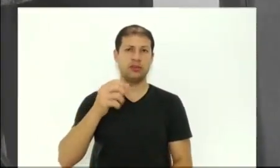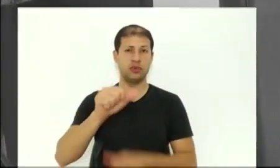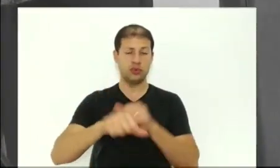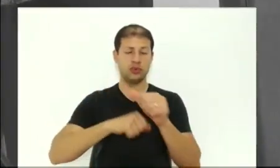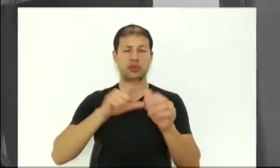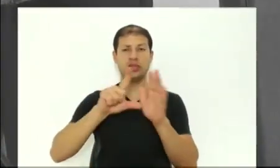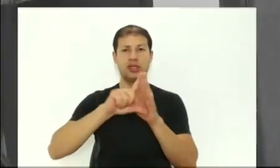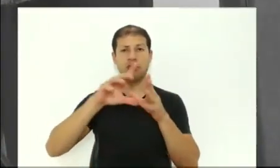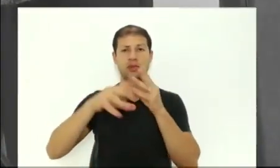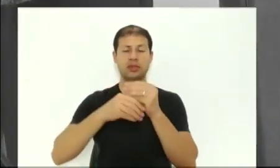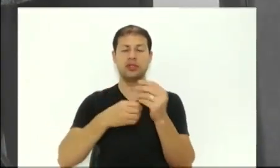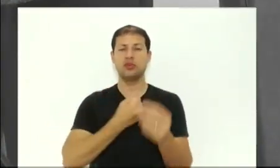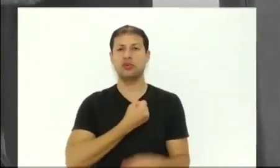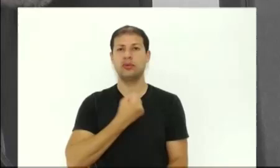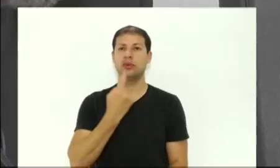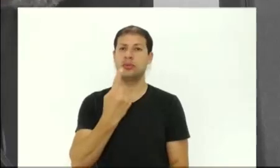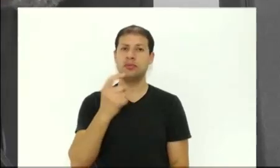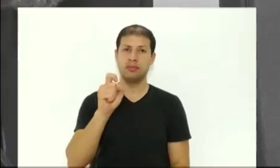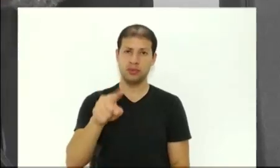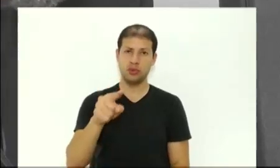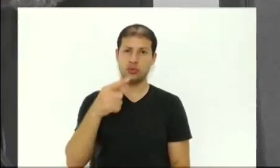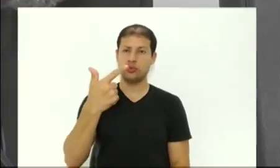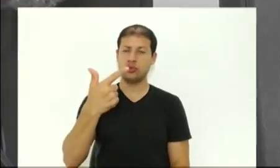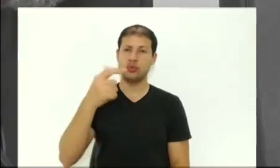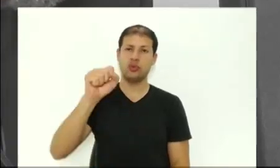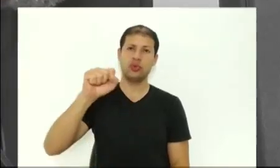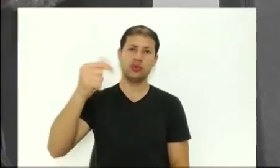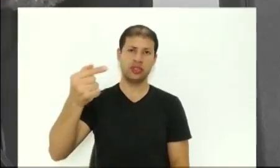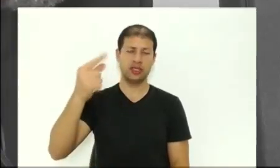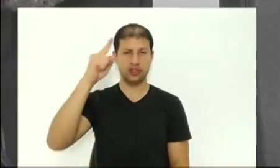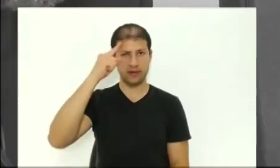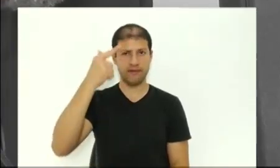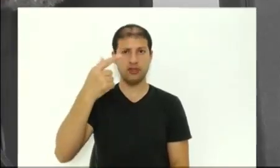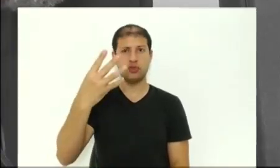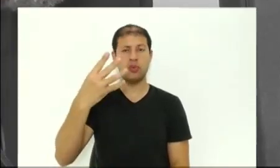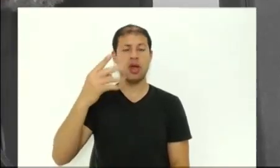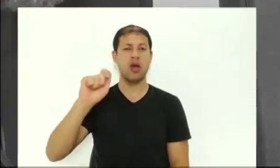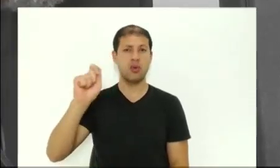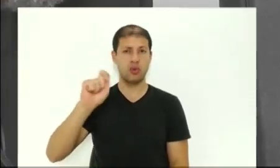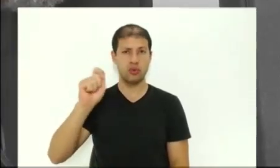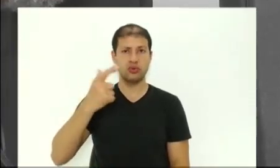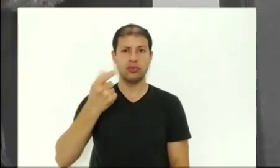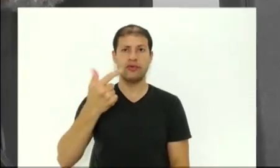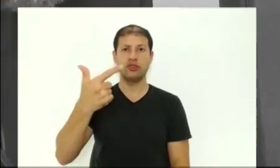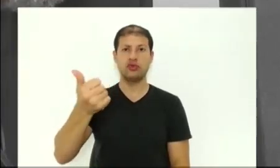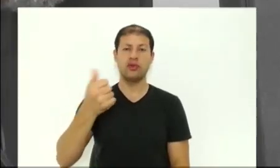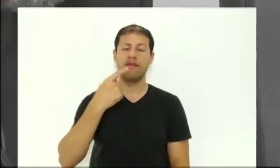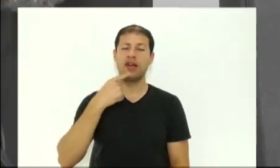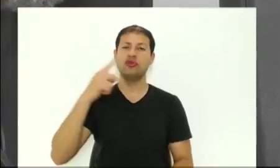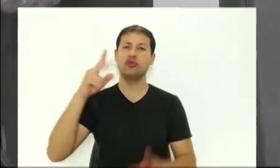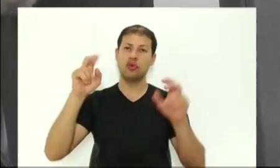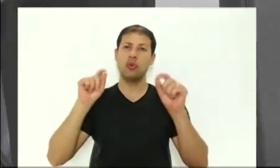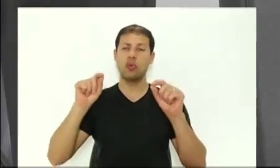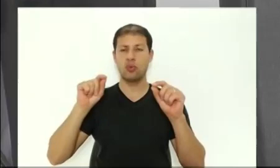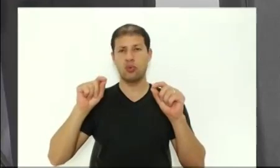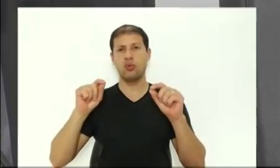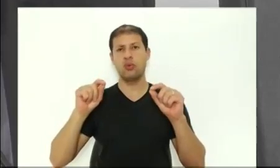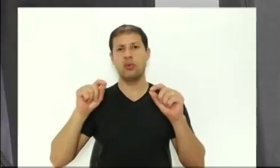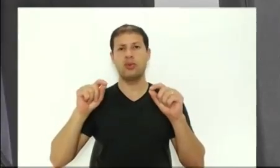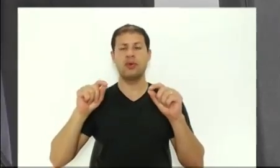número 1287, de 24 de agosto de 2021, que dispõe sobre